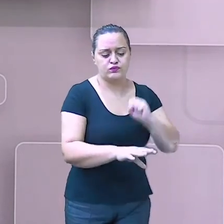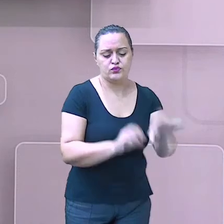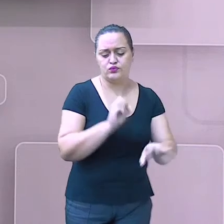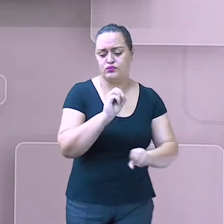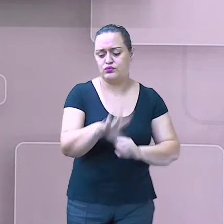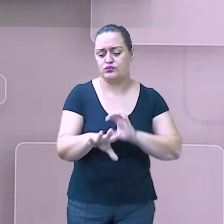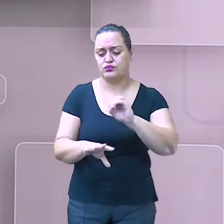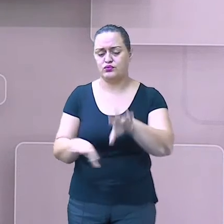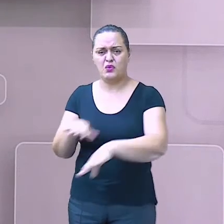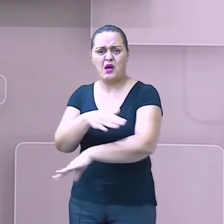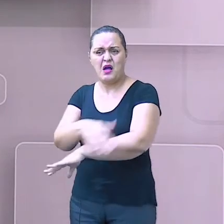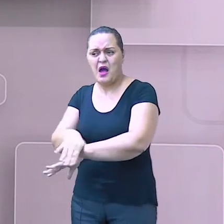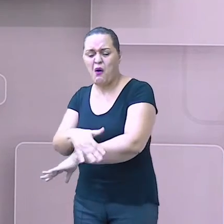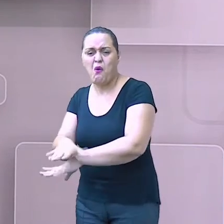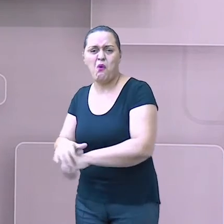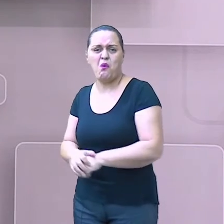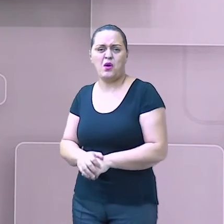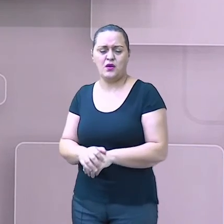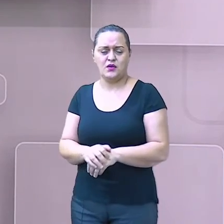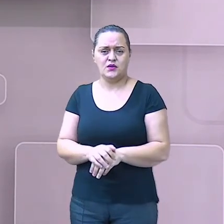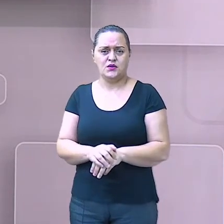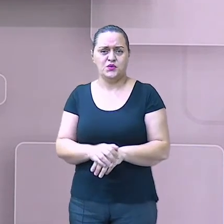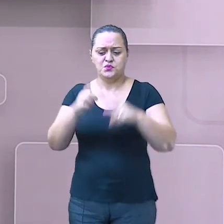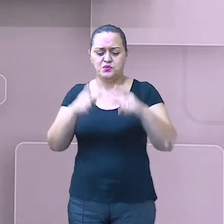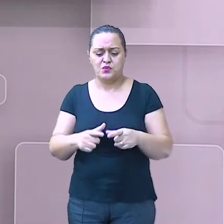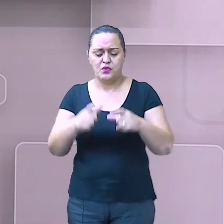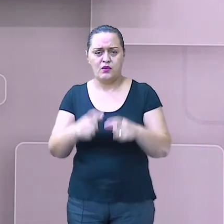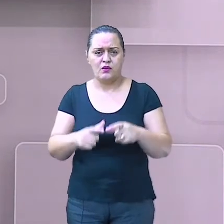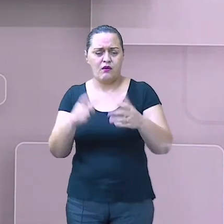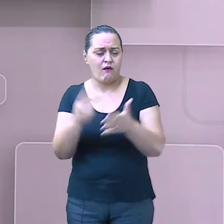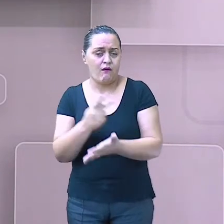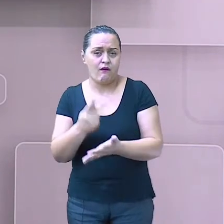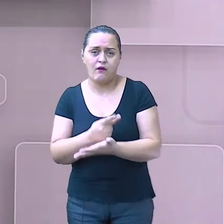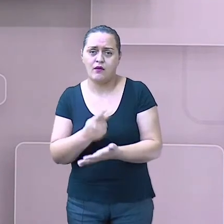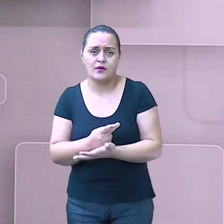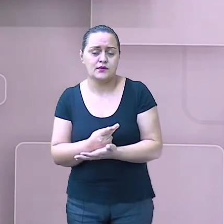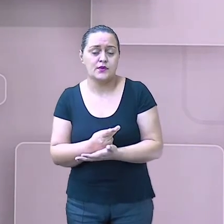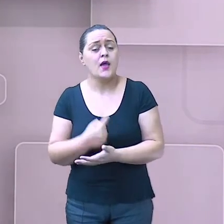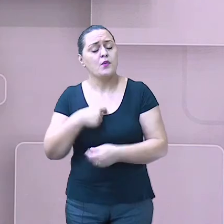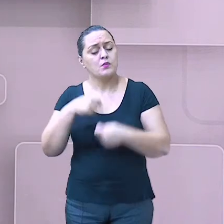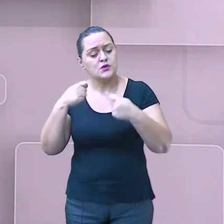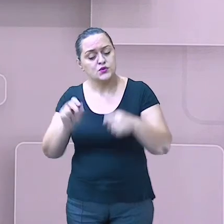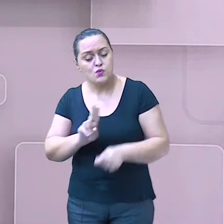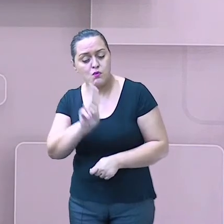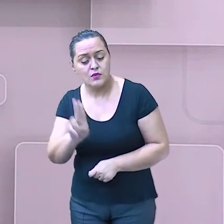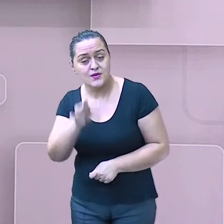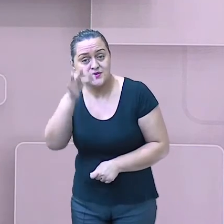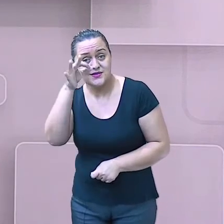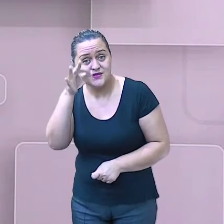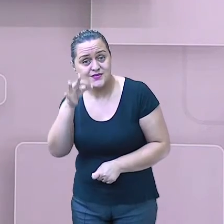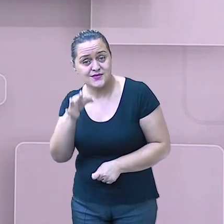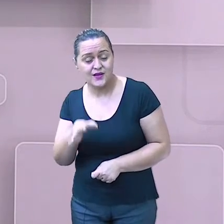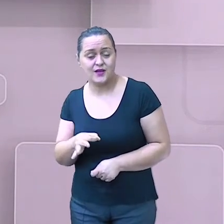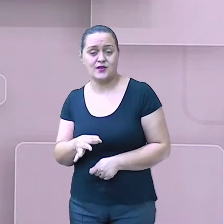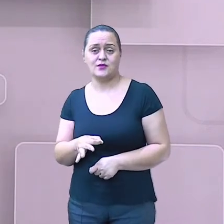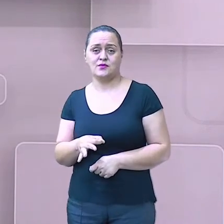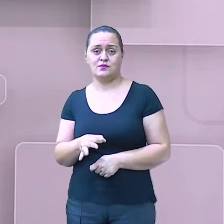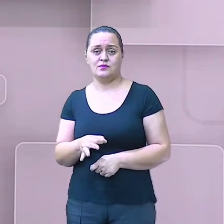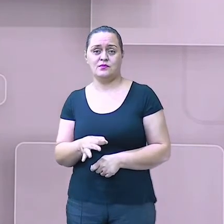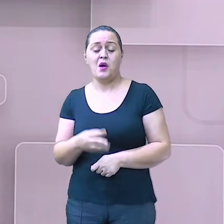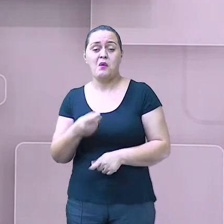ao nosso rio. Muitas vezes, dependendo do que foi ali, ele vai causar entupimento. Vem as